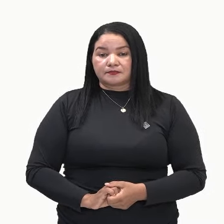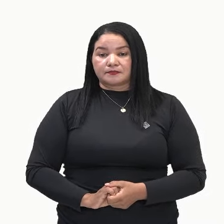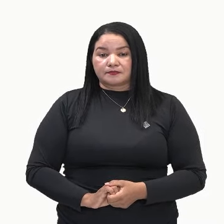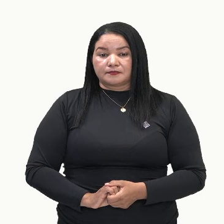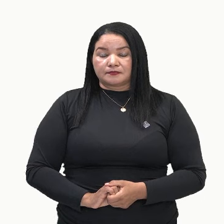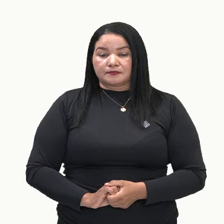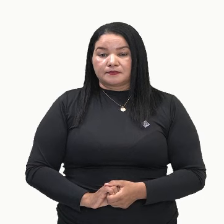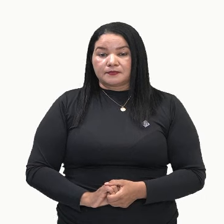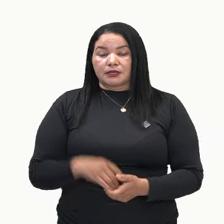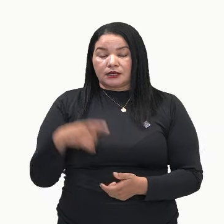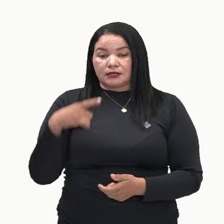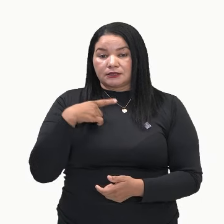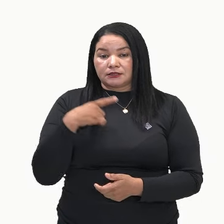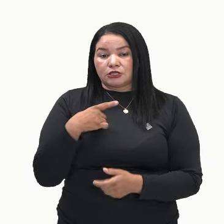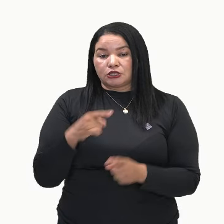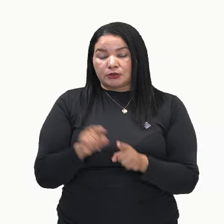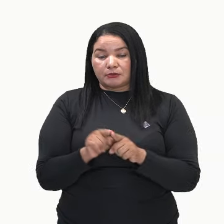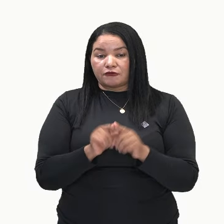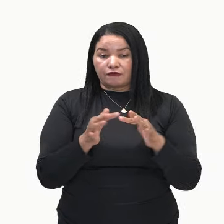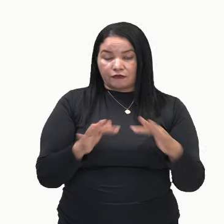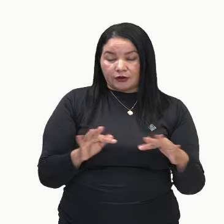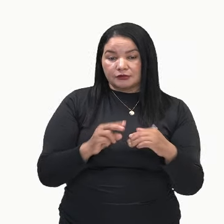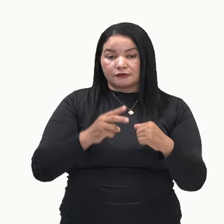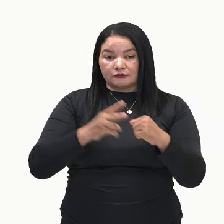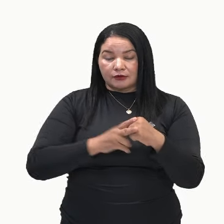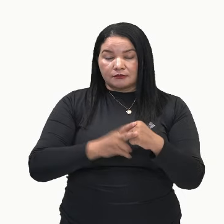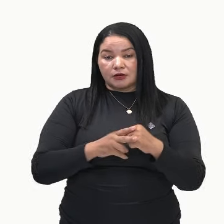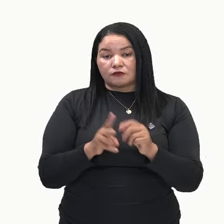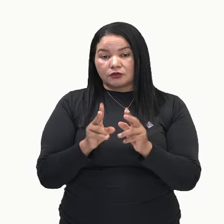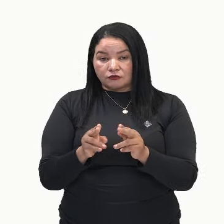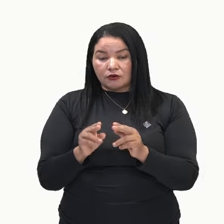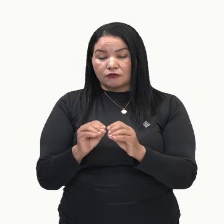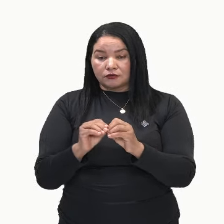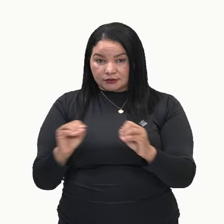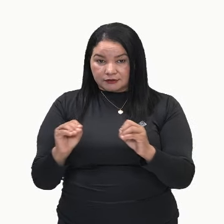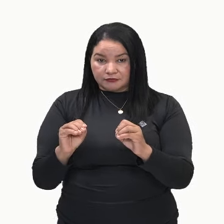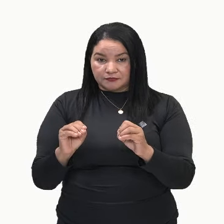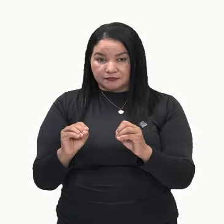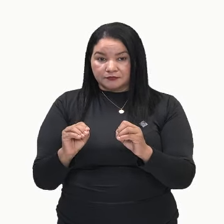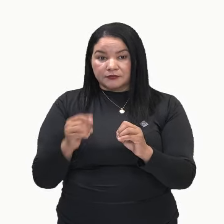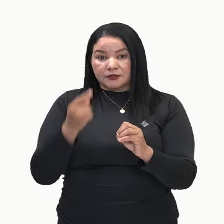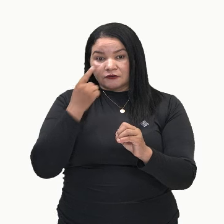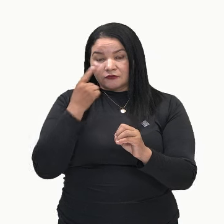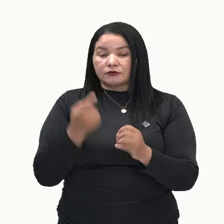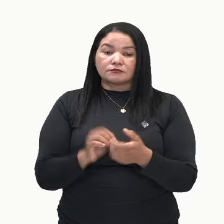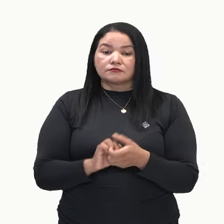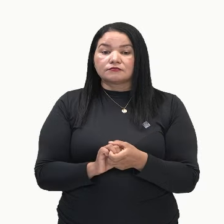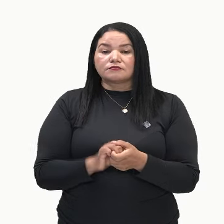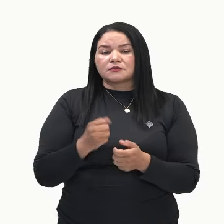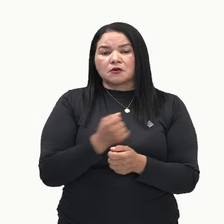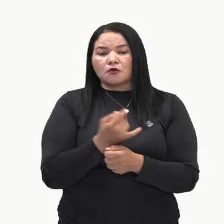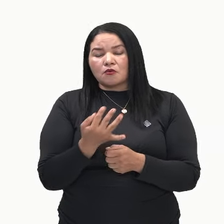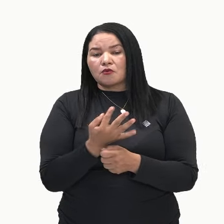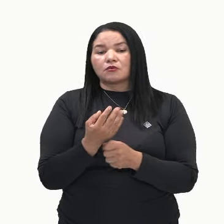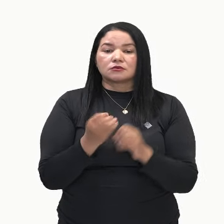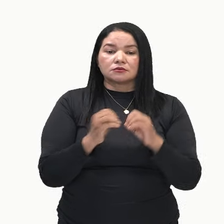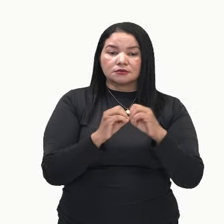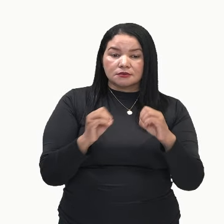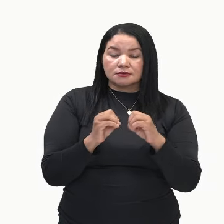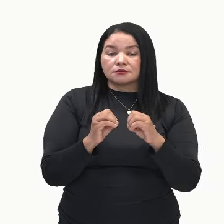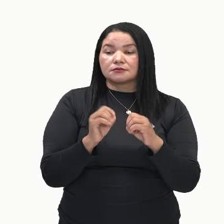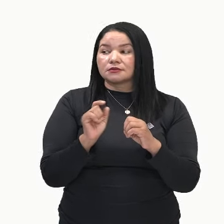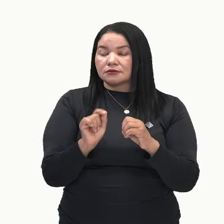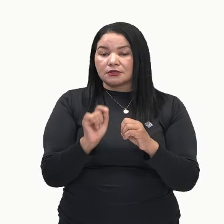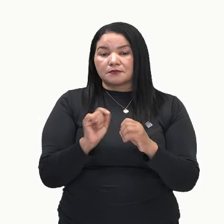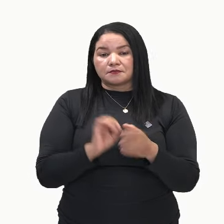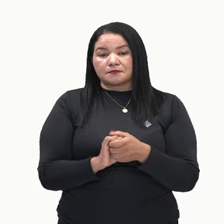Então, eu tenho aqui frase verbal, como eu disse para vocês, é igual a oração. O número de orações, muito atentos para isso aqui, o número